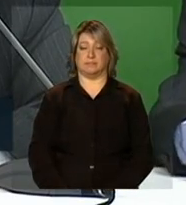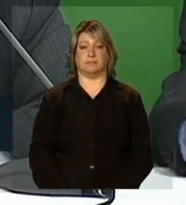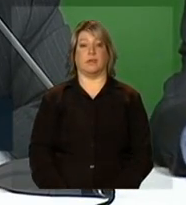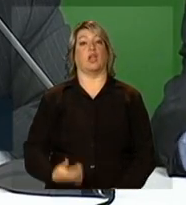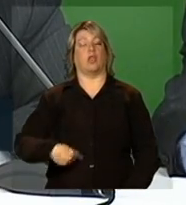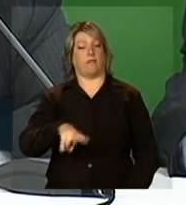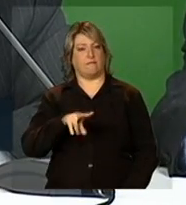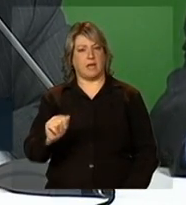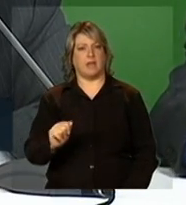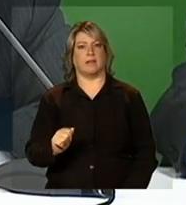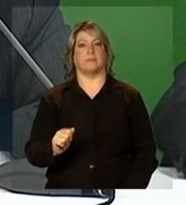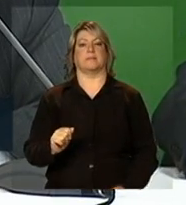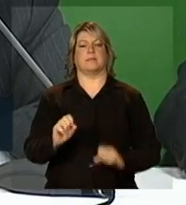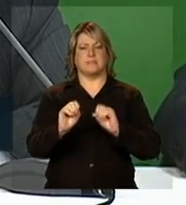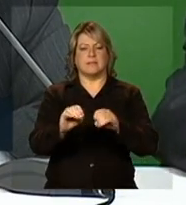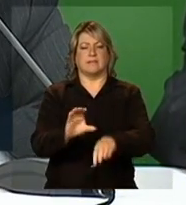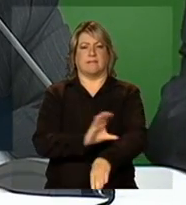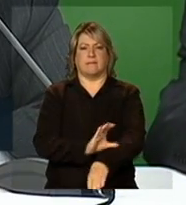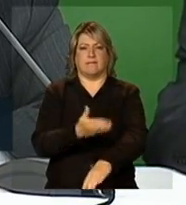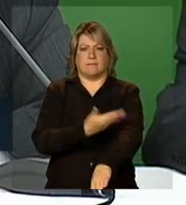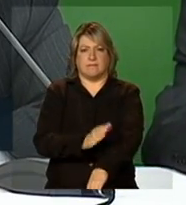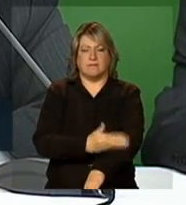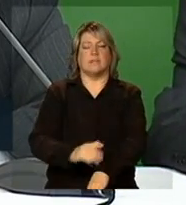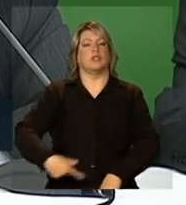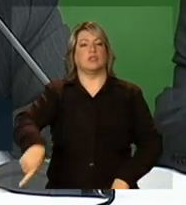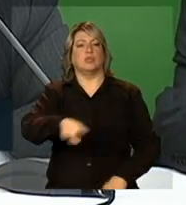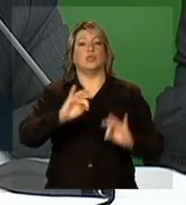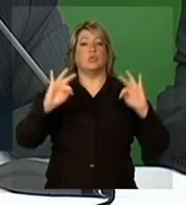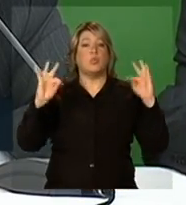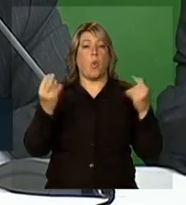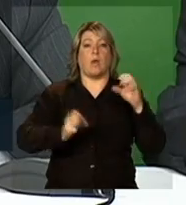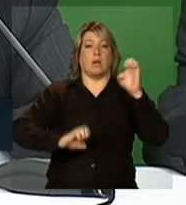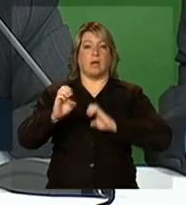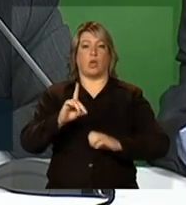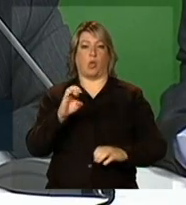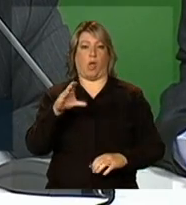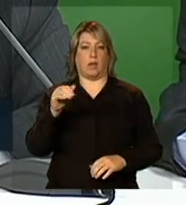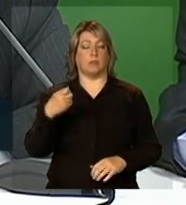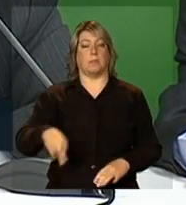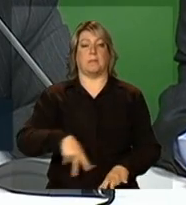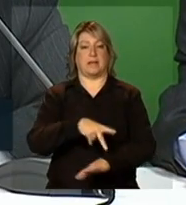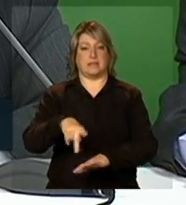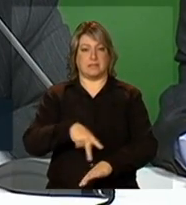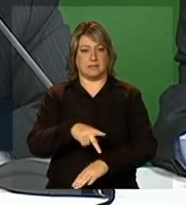Nós vamos profissionalizar todas as companhias docas do país.